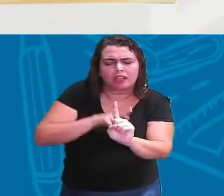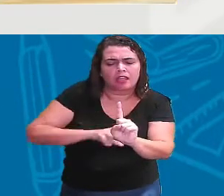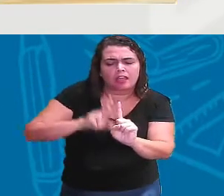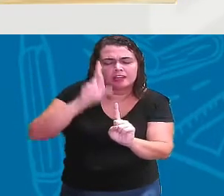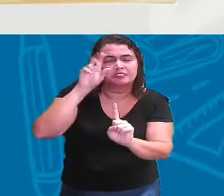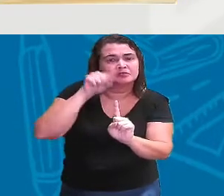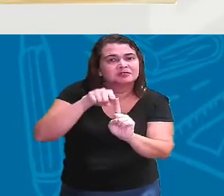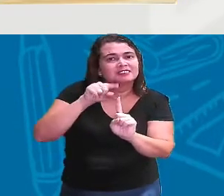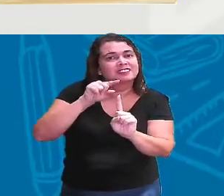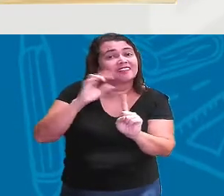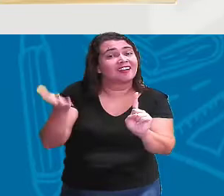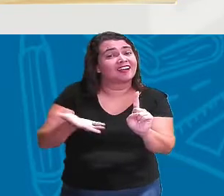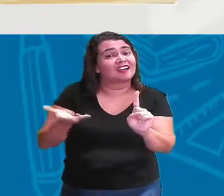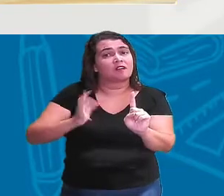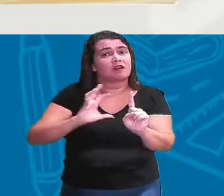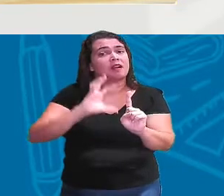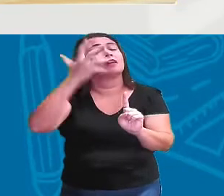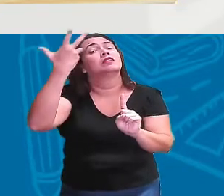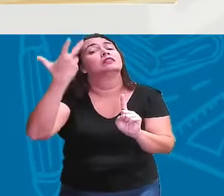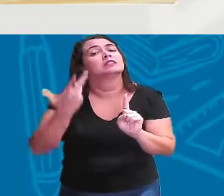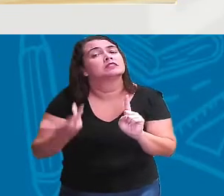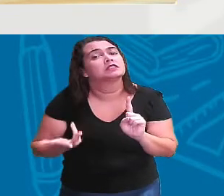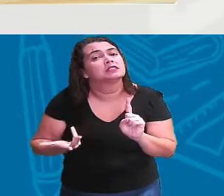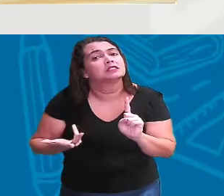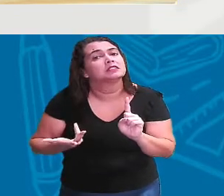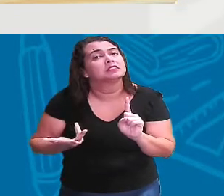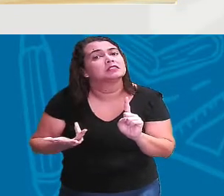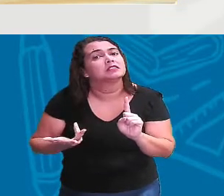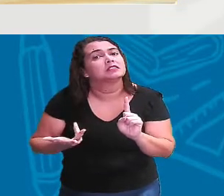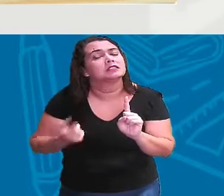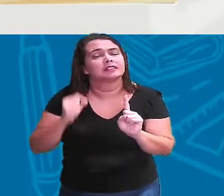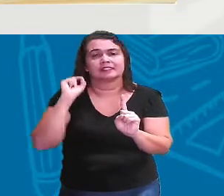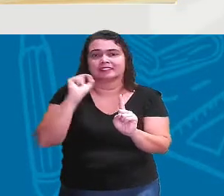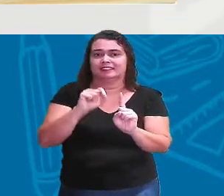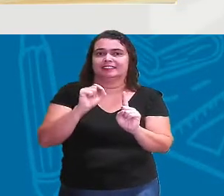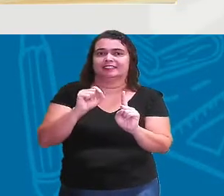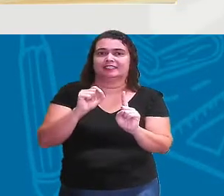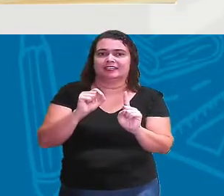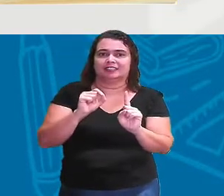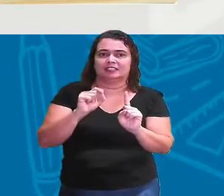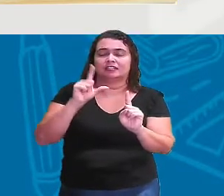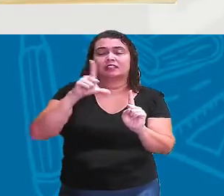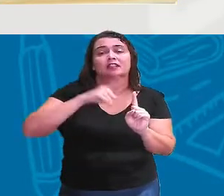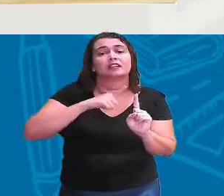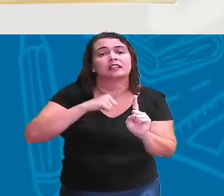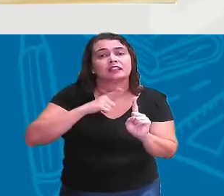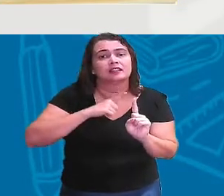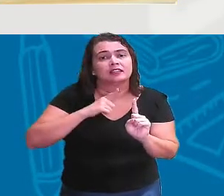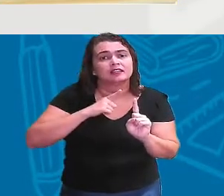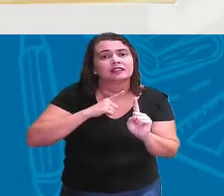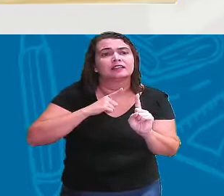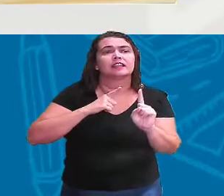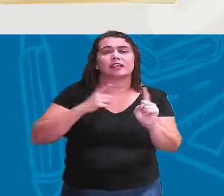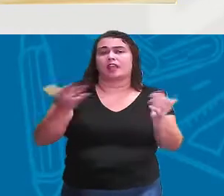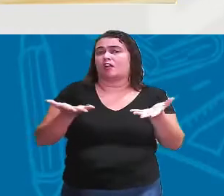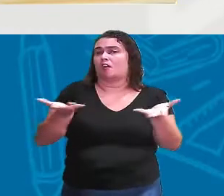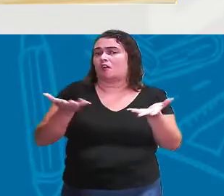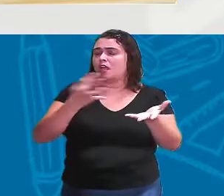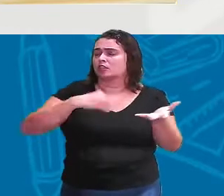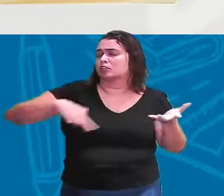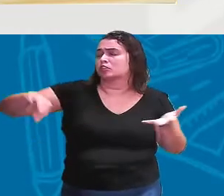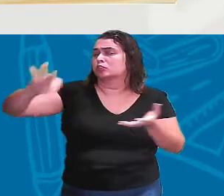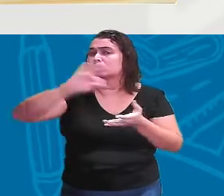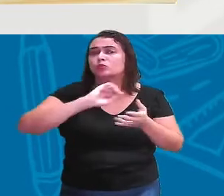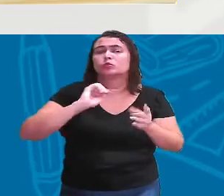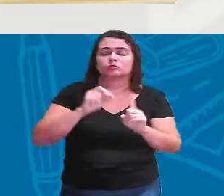para que isso aqui aconteça, porque se tem uma coisa para que isso aqui aconteça, é condição sine qua non para que todo esse movimento se manifeste,